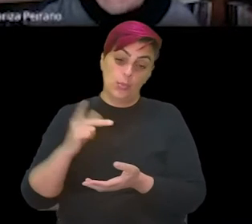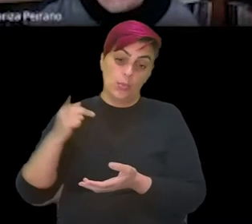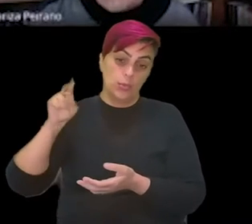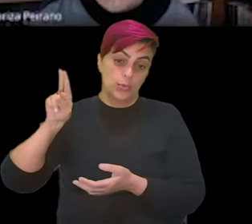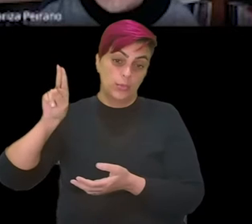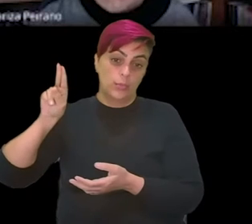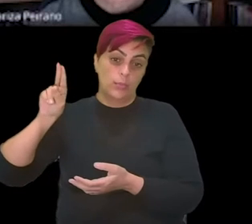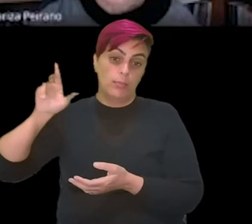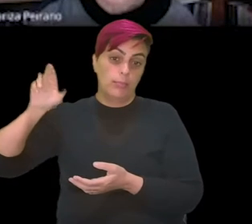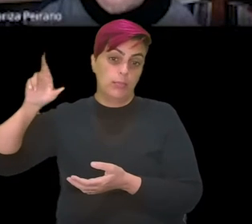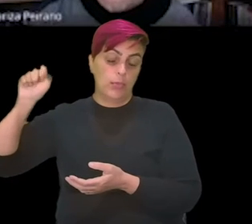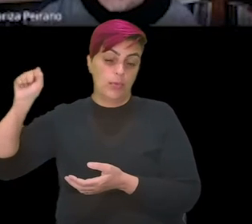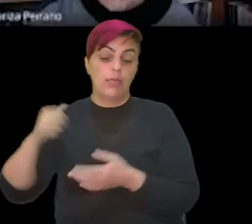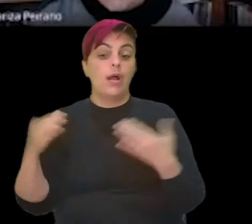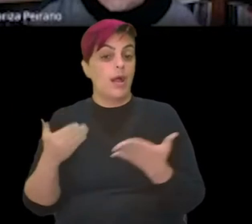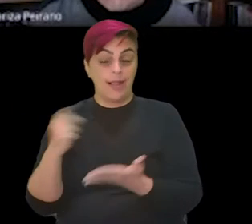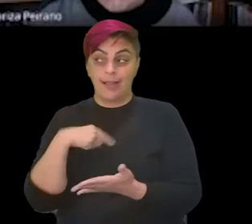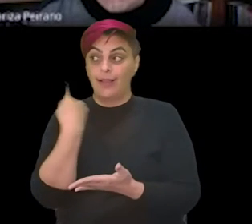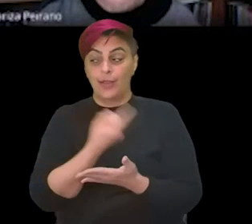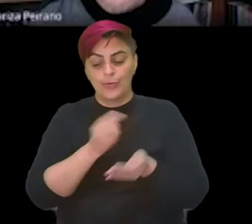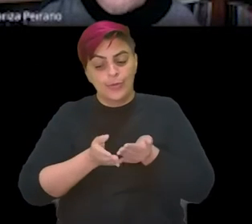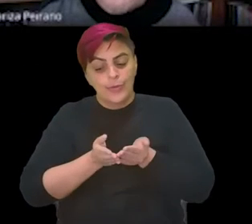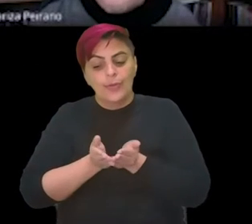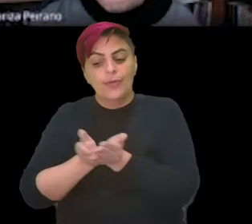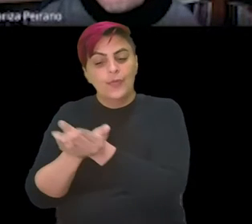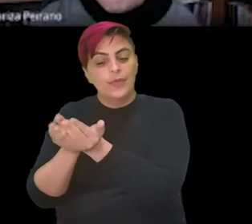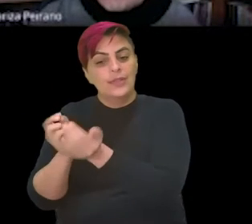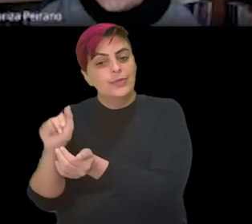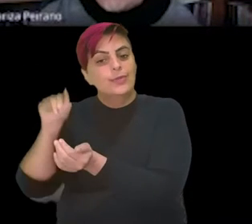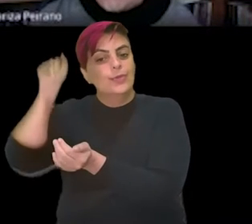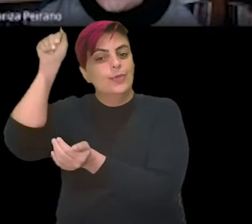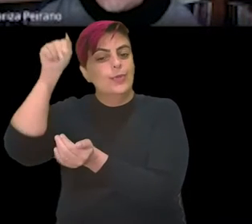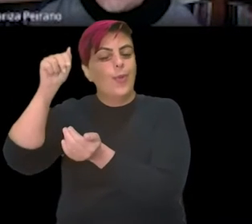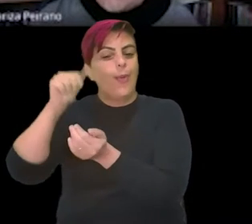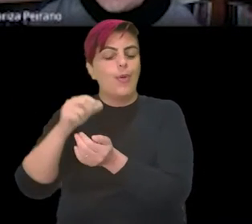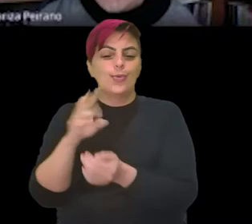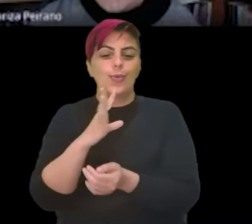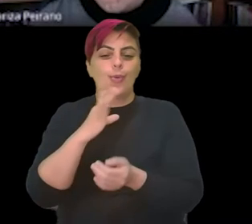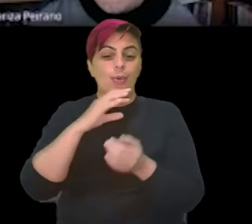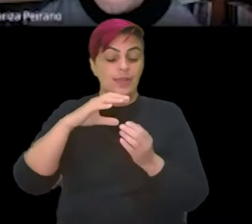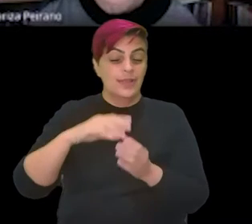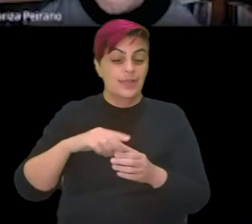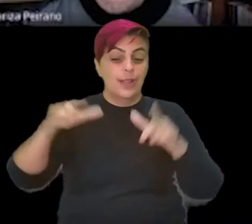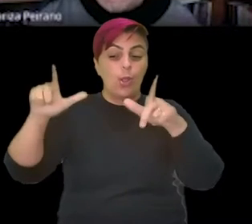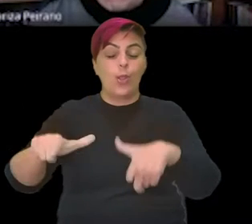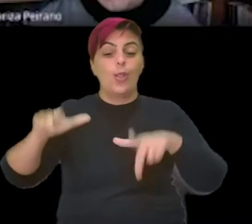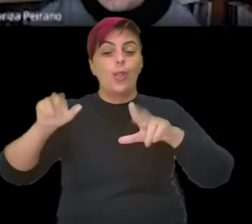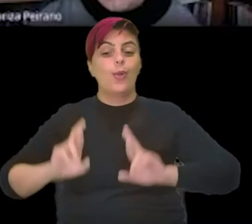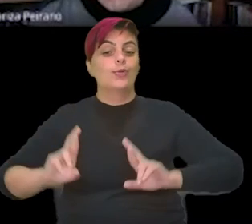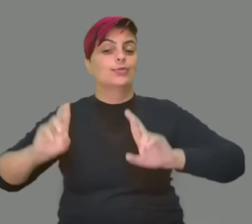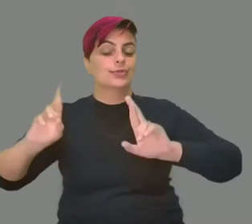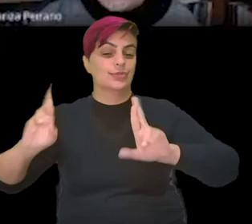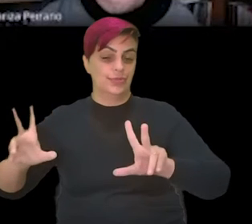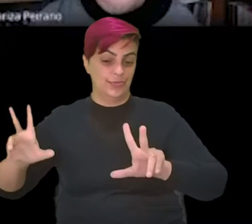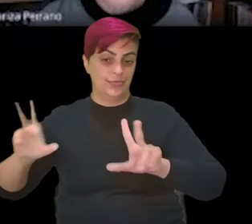plural: vamos navegar agora em direção ao norte, rumo a um mundo completamente diferente, o